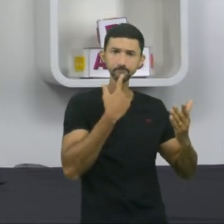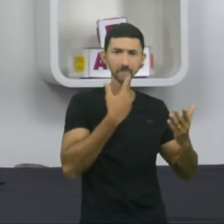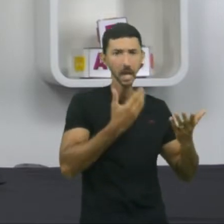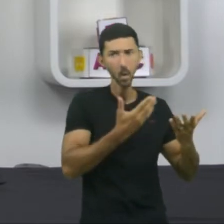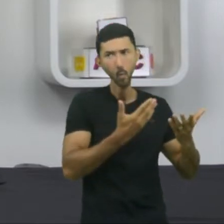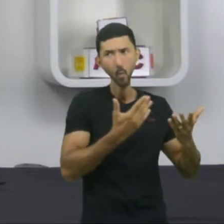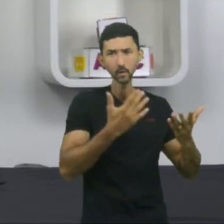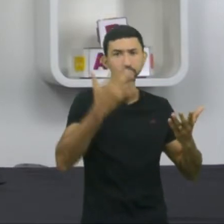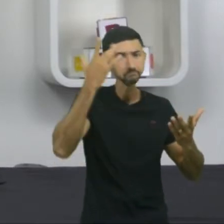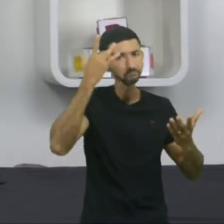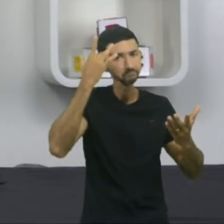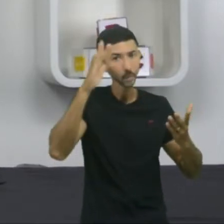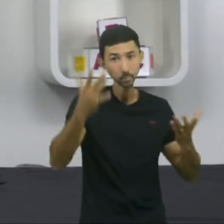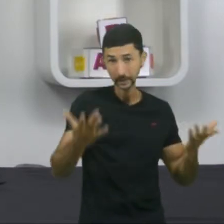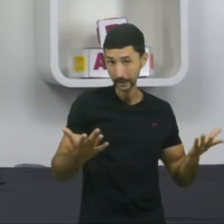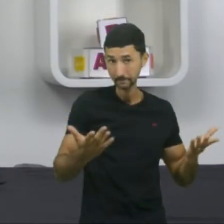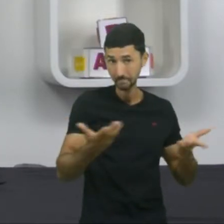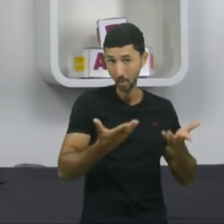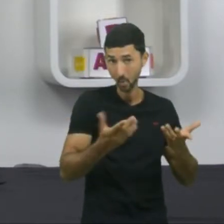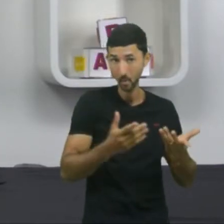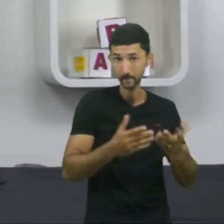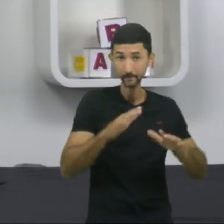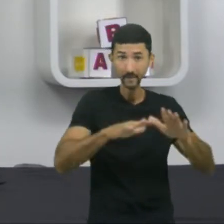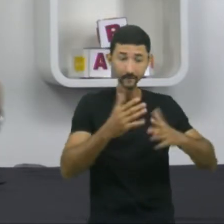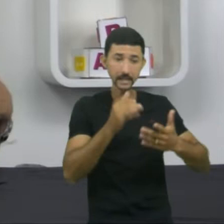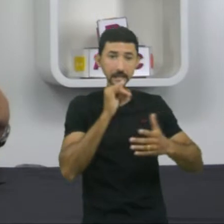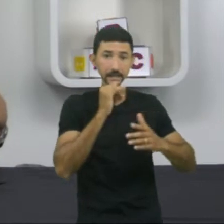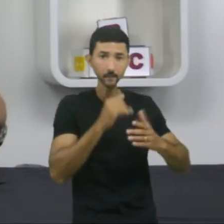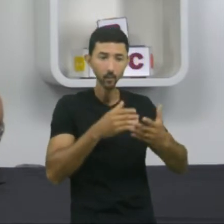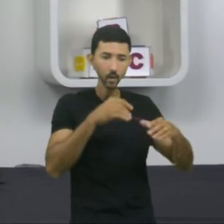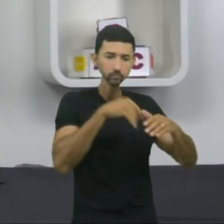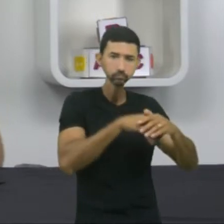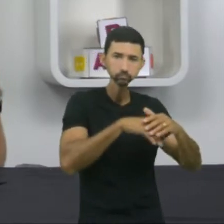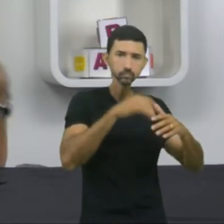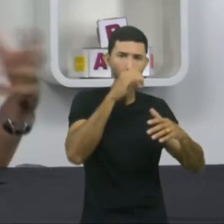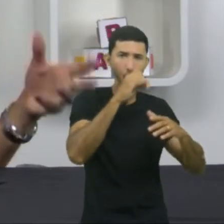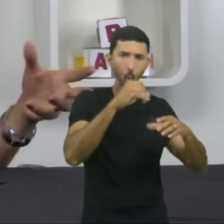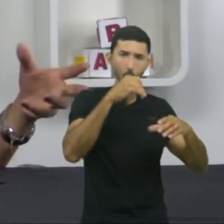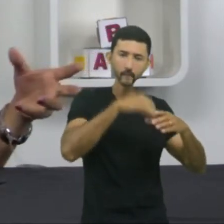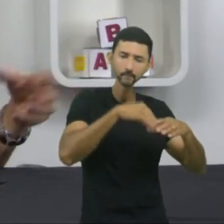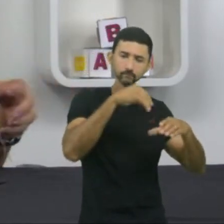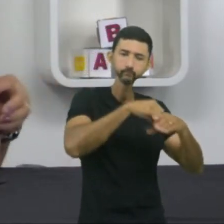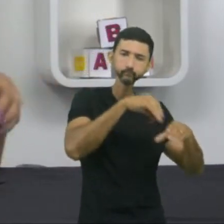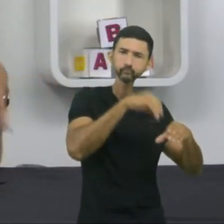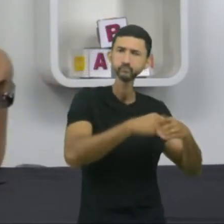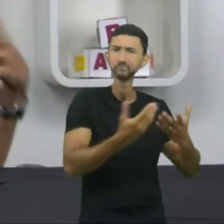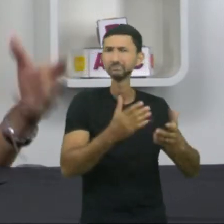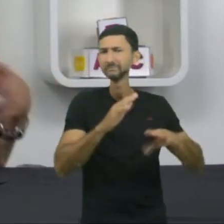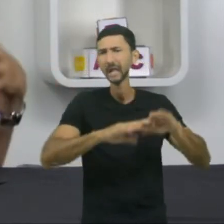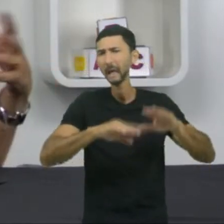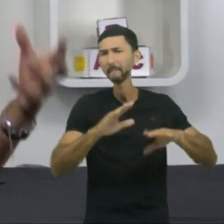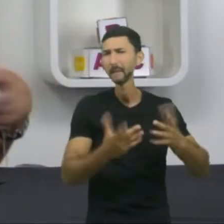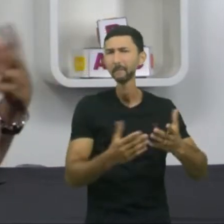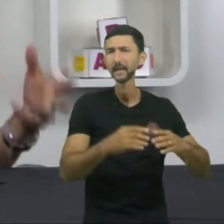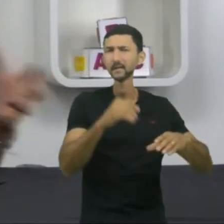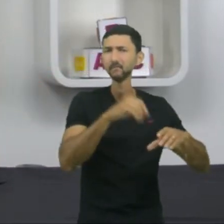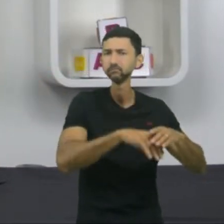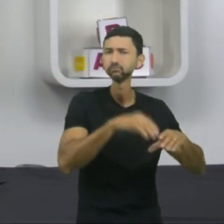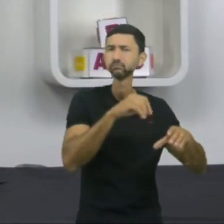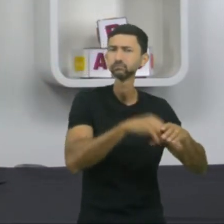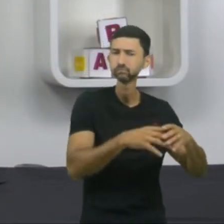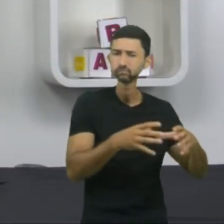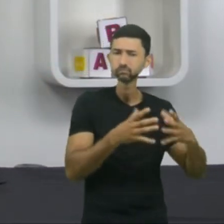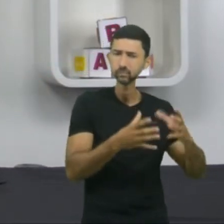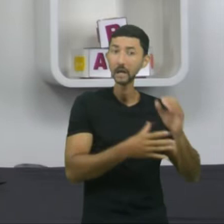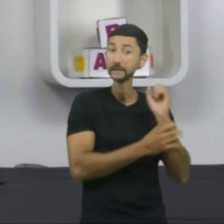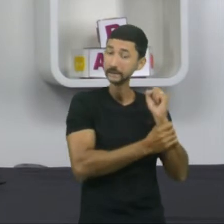nem tanto. Às vezes, quando você guarda esse dinheiro no cofrinho, dependendo do valor, você se sente até um pouco